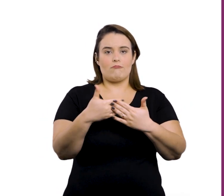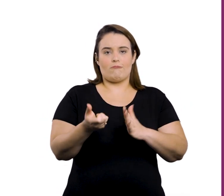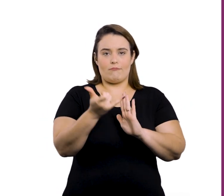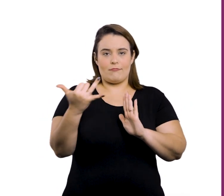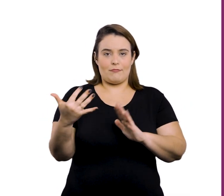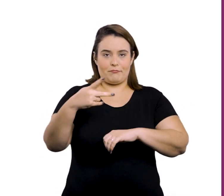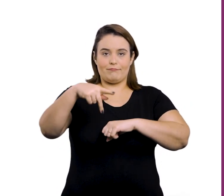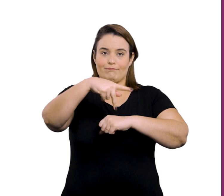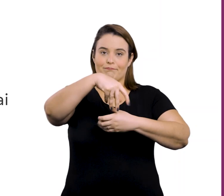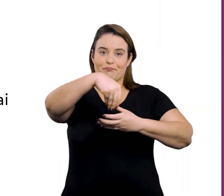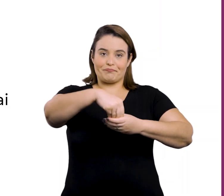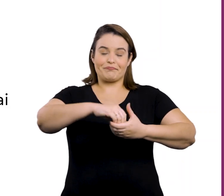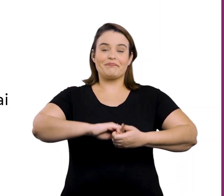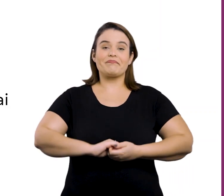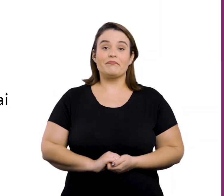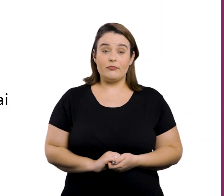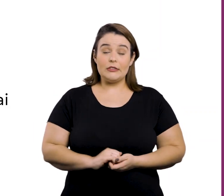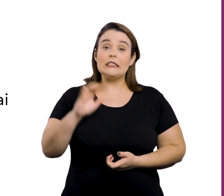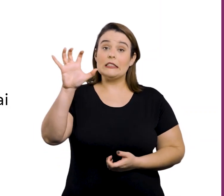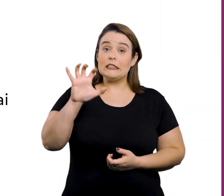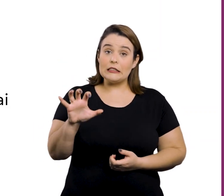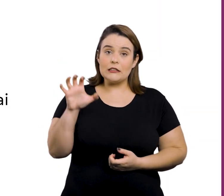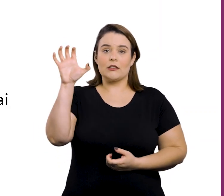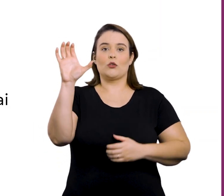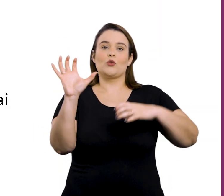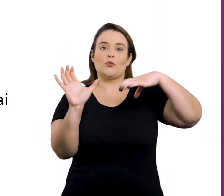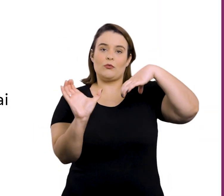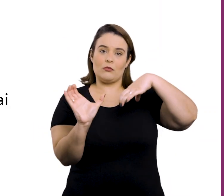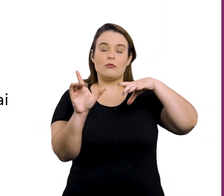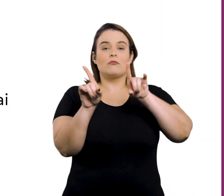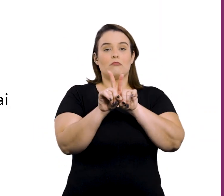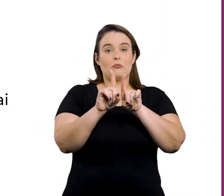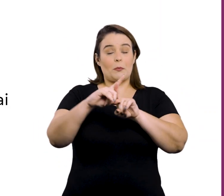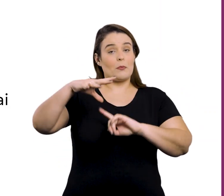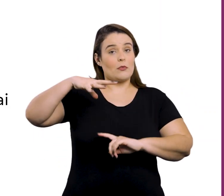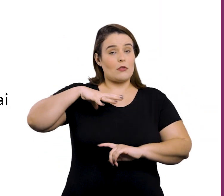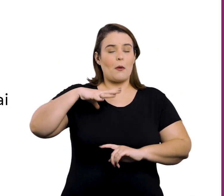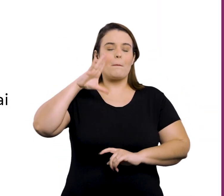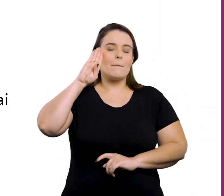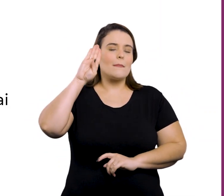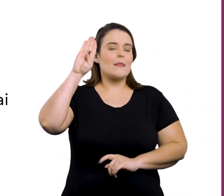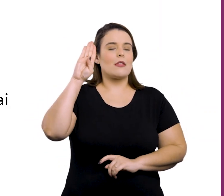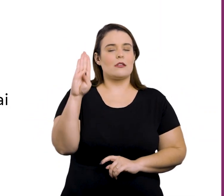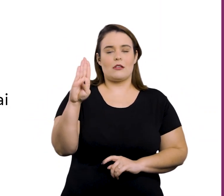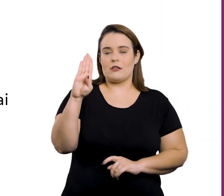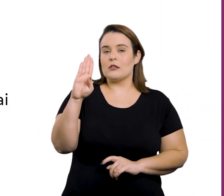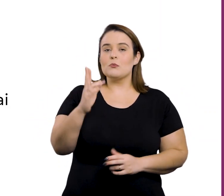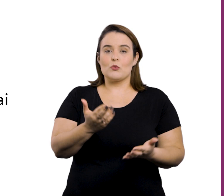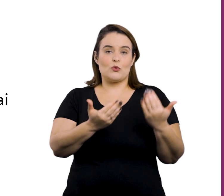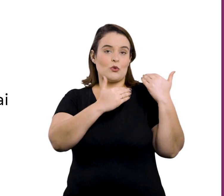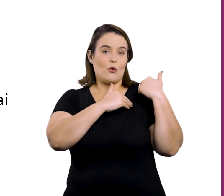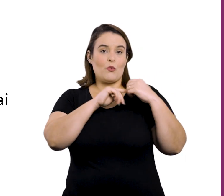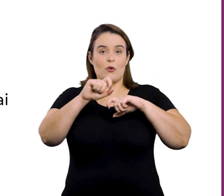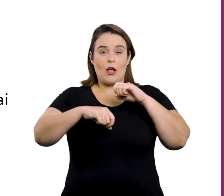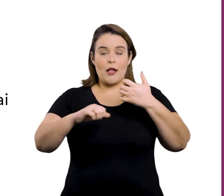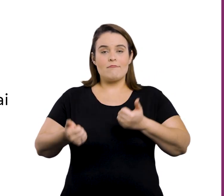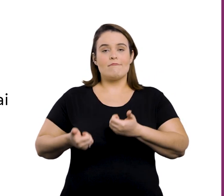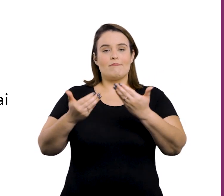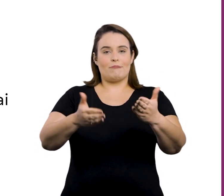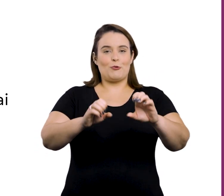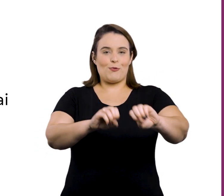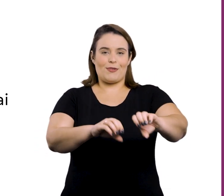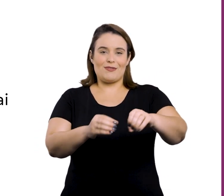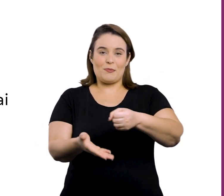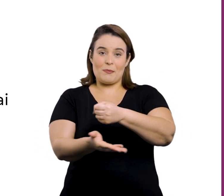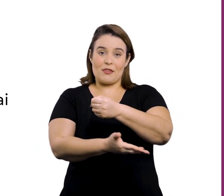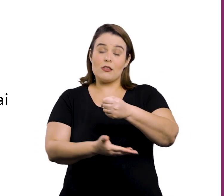do país. Os estados, o Distrito Federal e municípios são os principais responsáveis pela oferta da